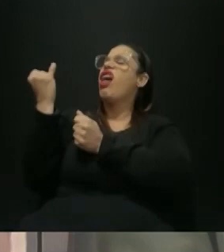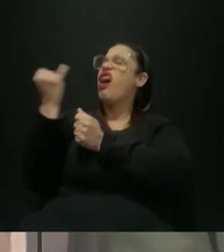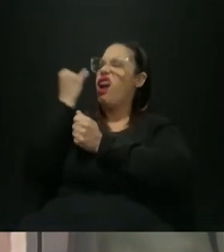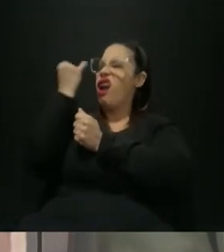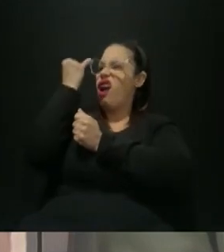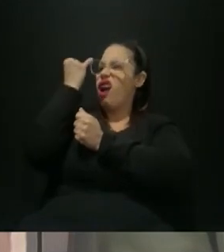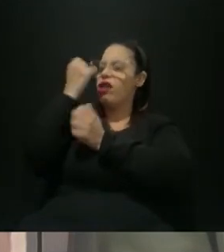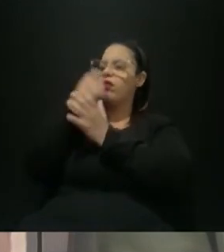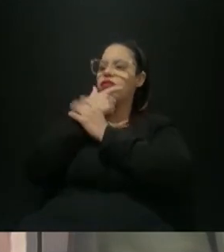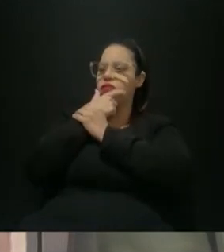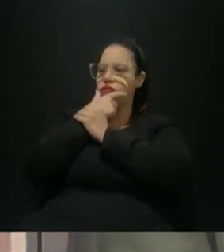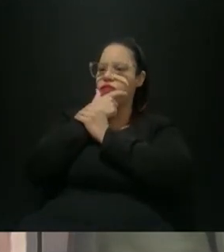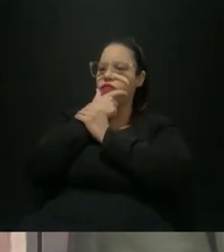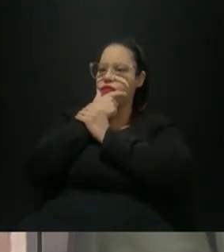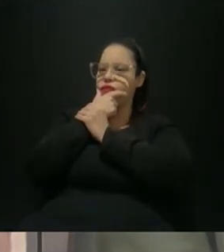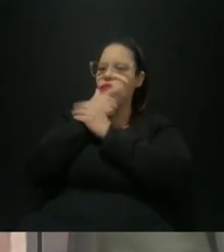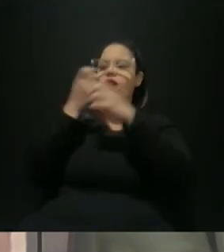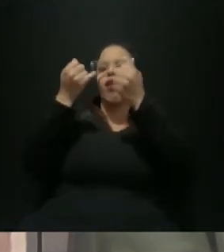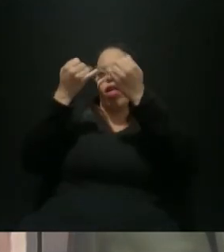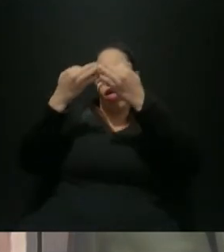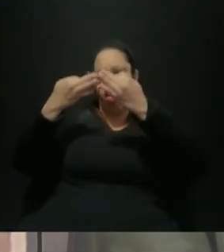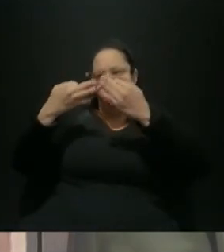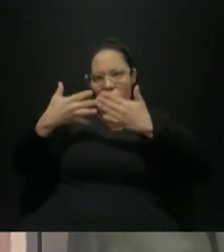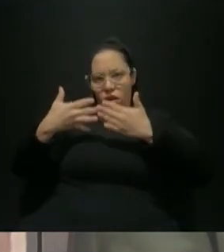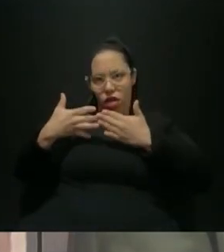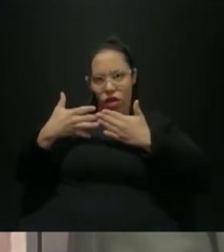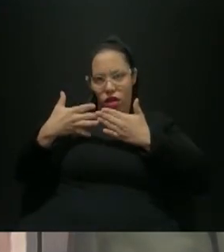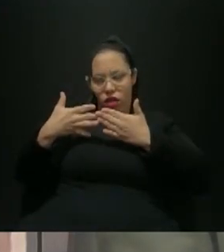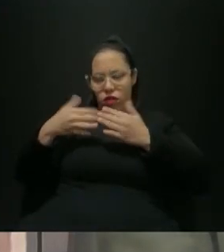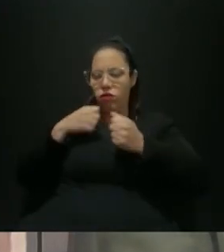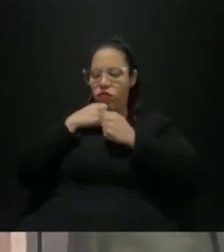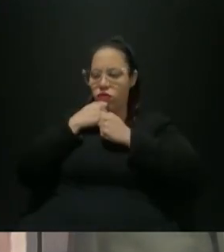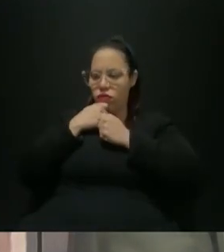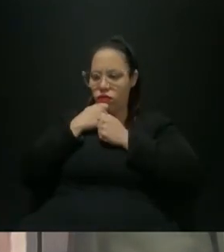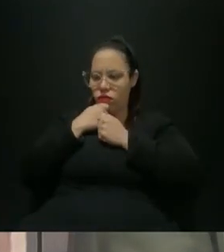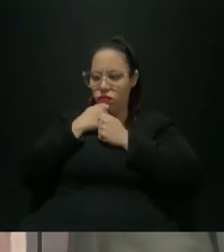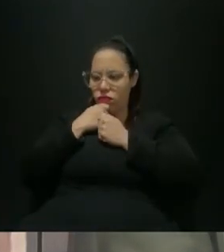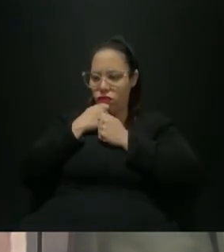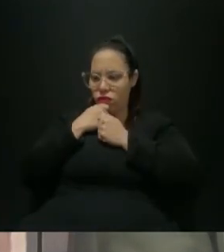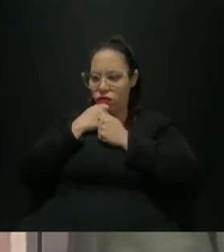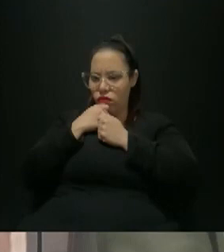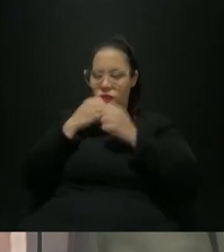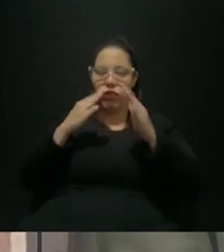é explicado pela neurociência. Se a gente for pegar o plano da primeira infância